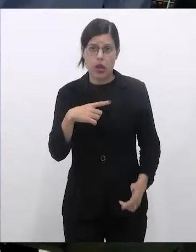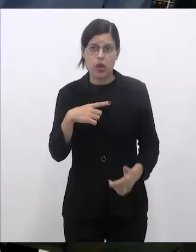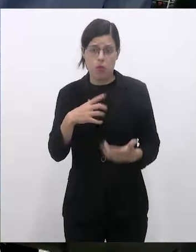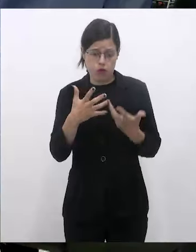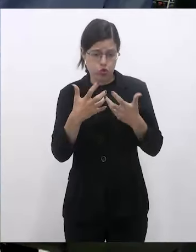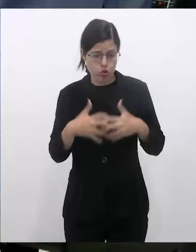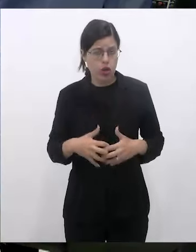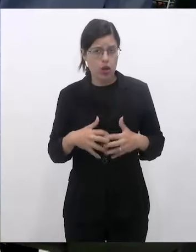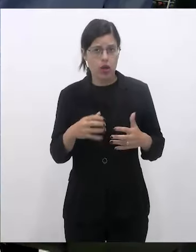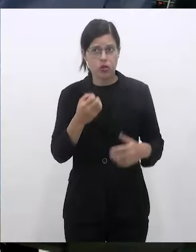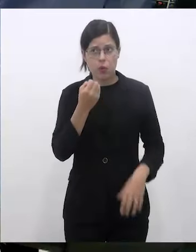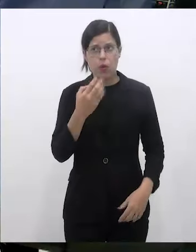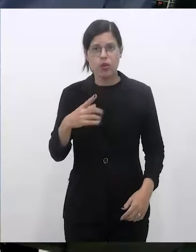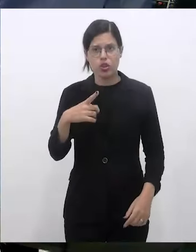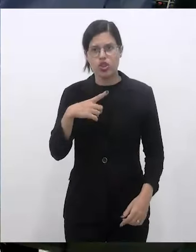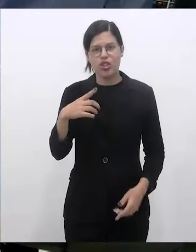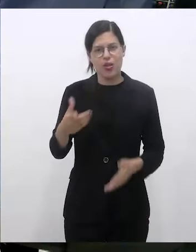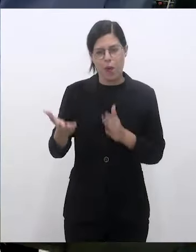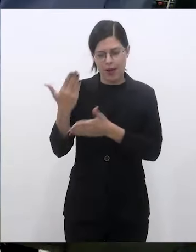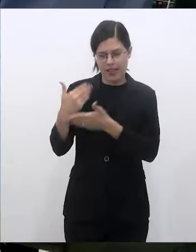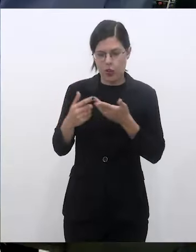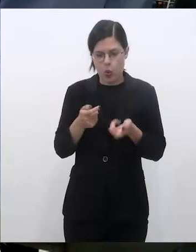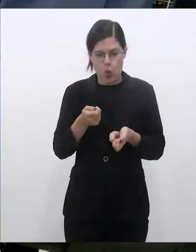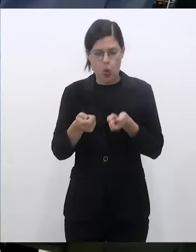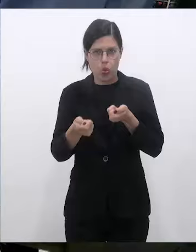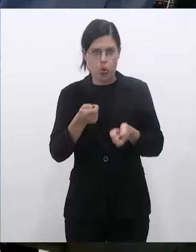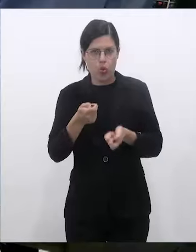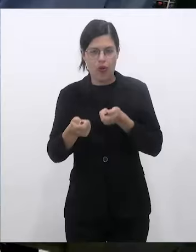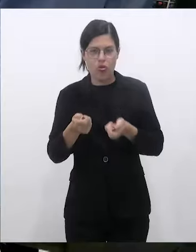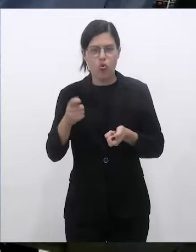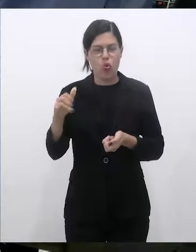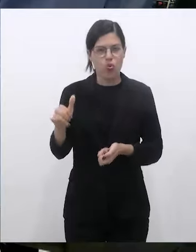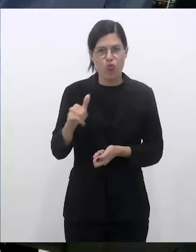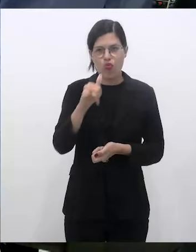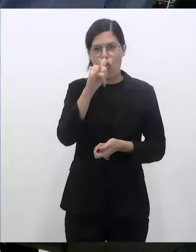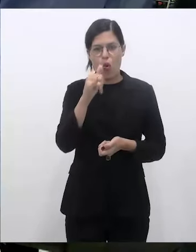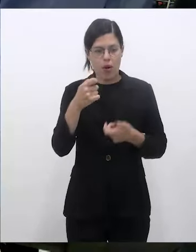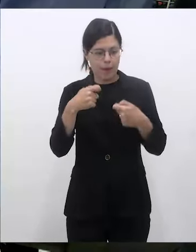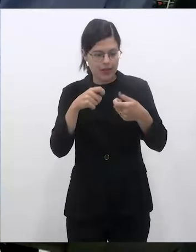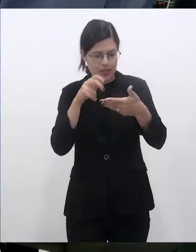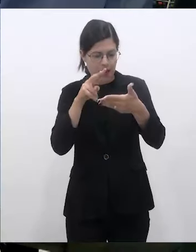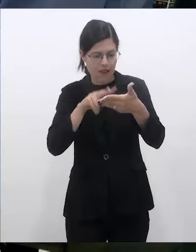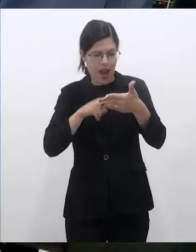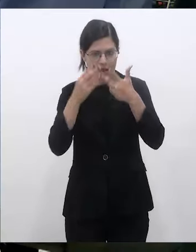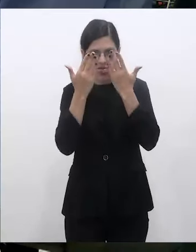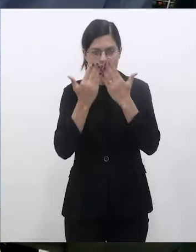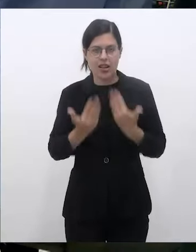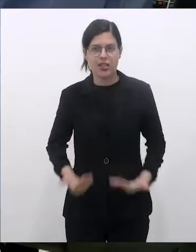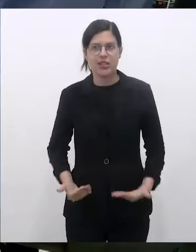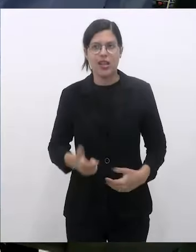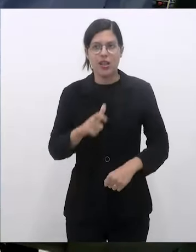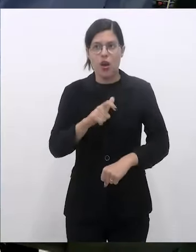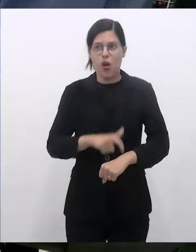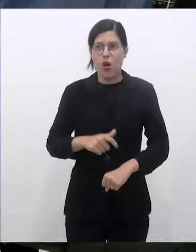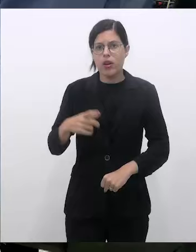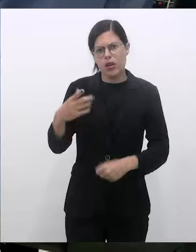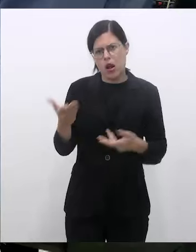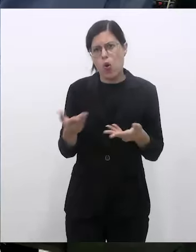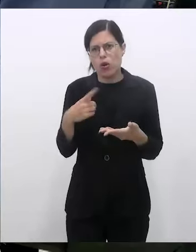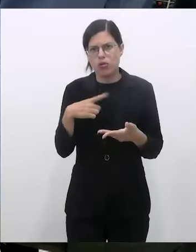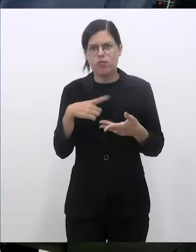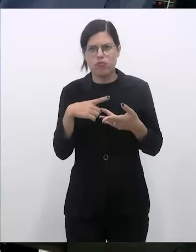ganho claro. Você tinha um controlador de voo fazendo leitura de carta ali na hora e um computador que faz a leitura